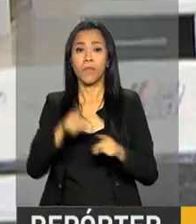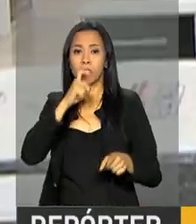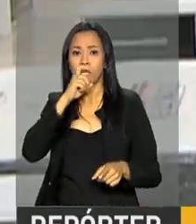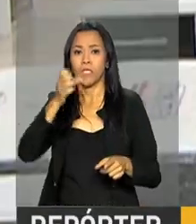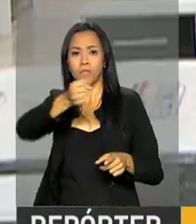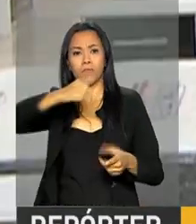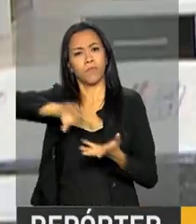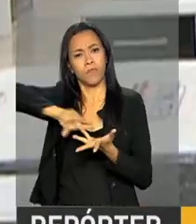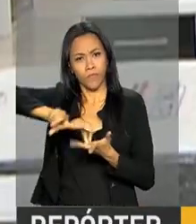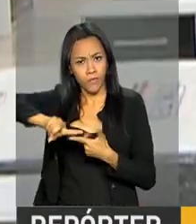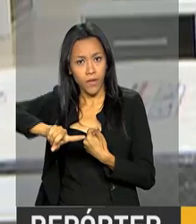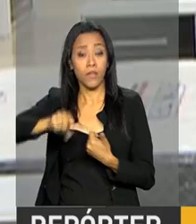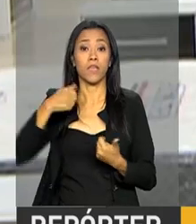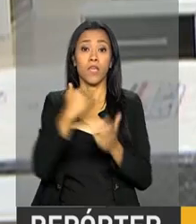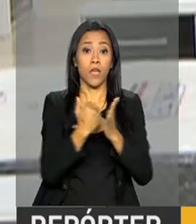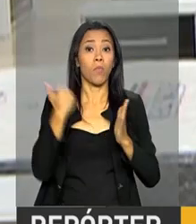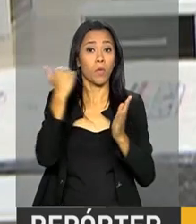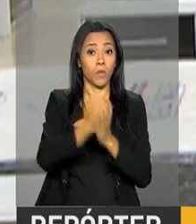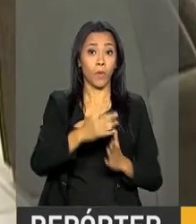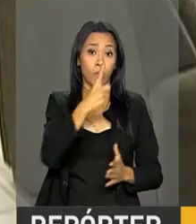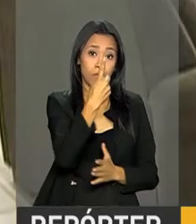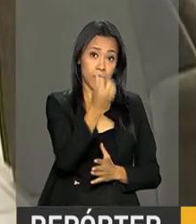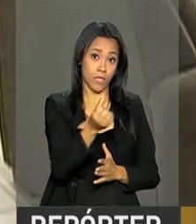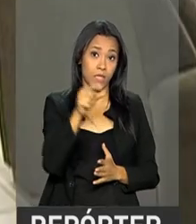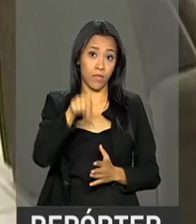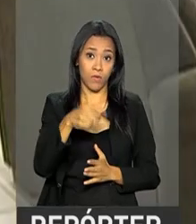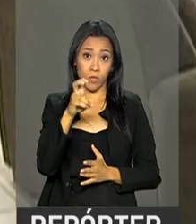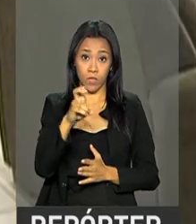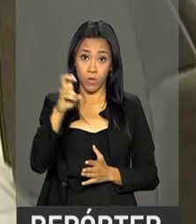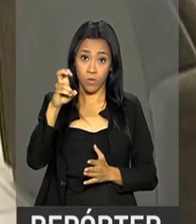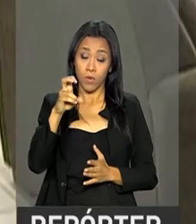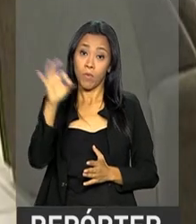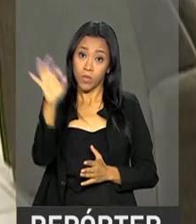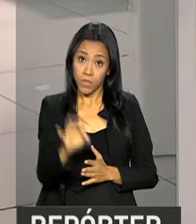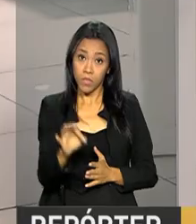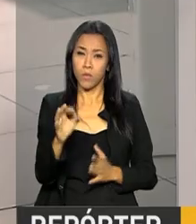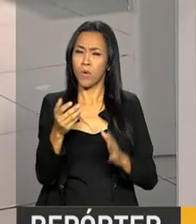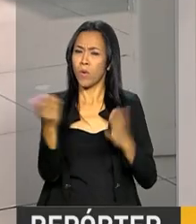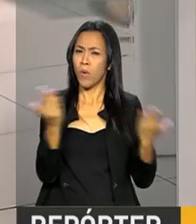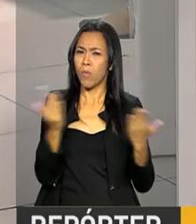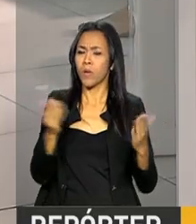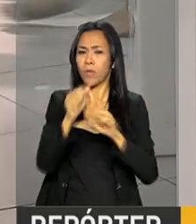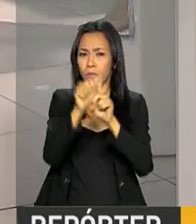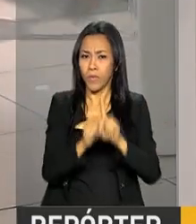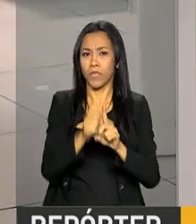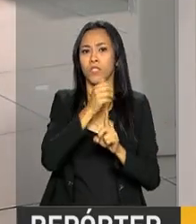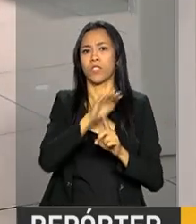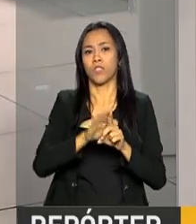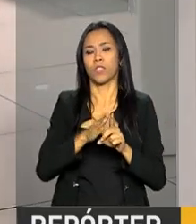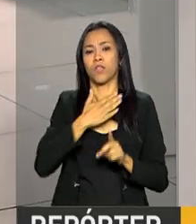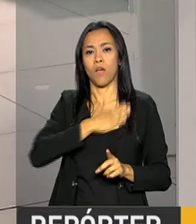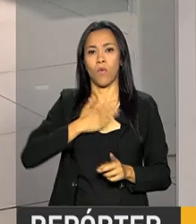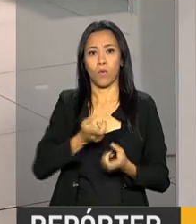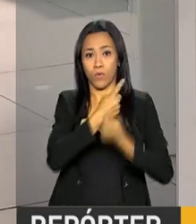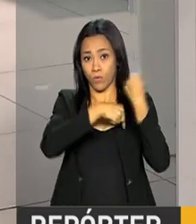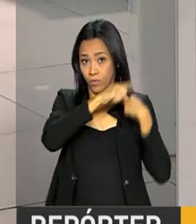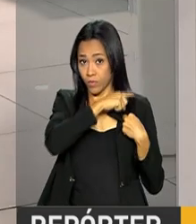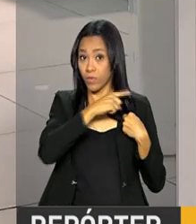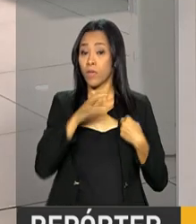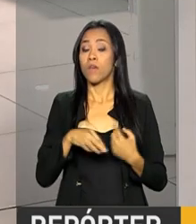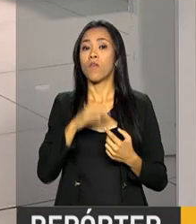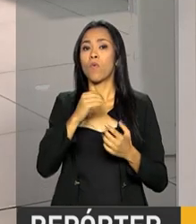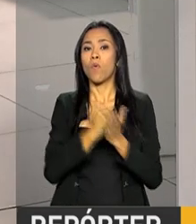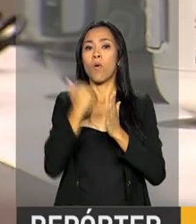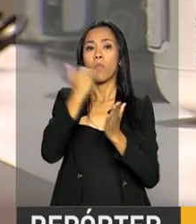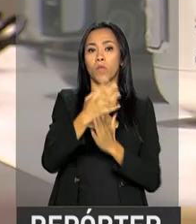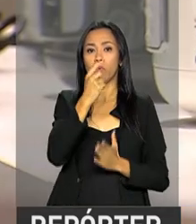16 e meio por cento em relação a agosto do ano passado no acumulado do ano o aumento do varejo foi de 1,7 por cento